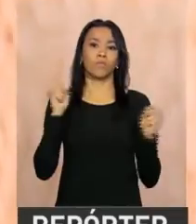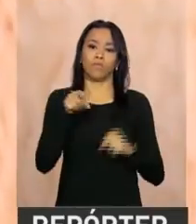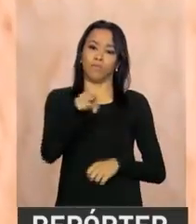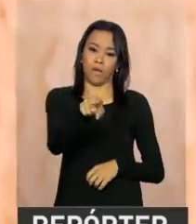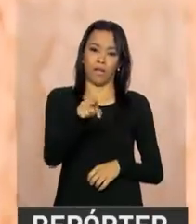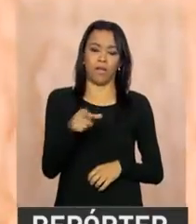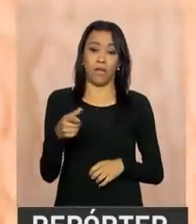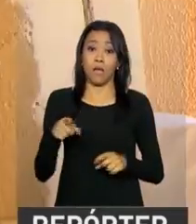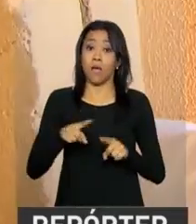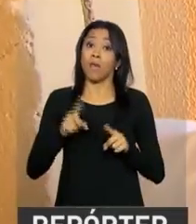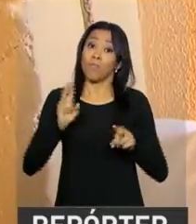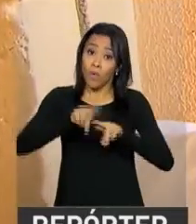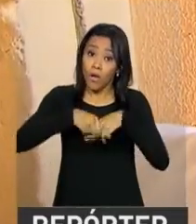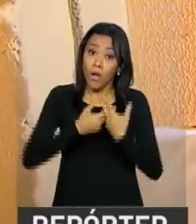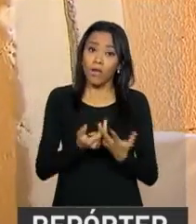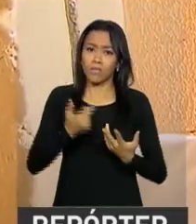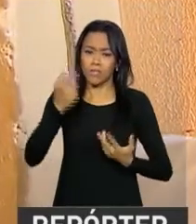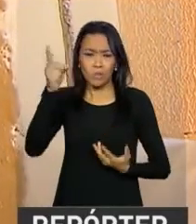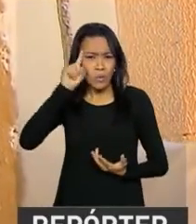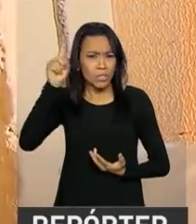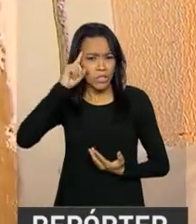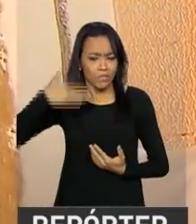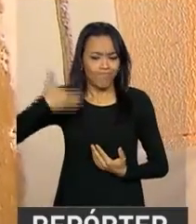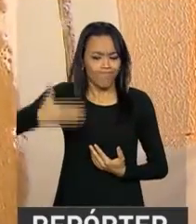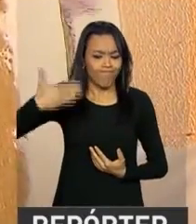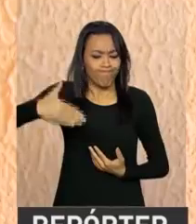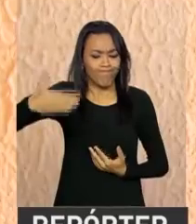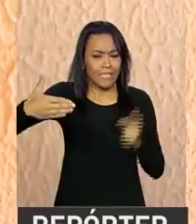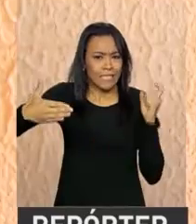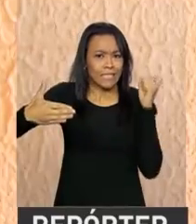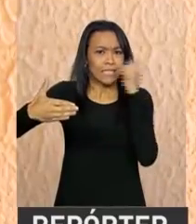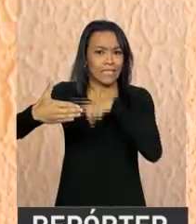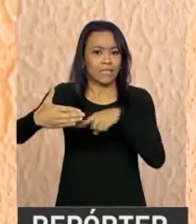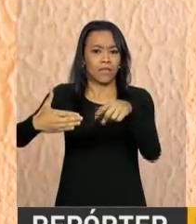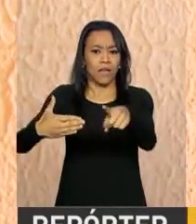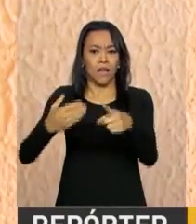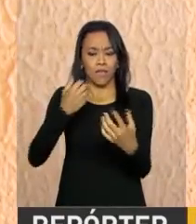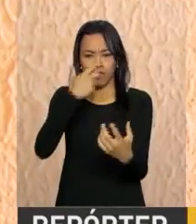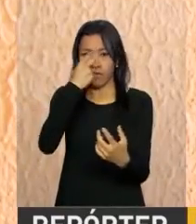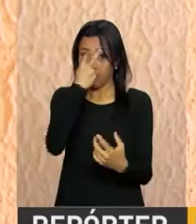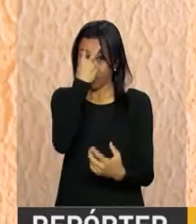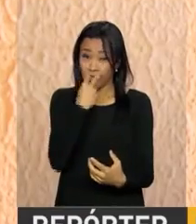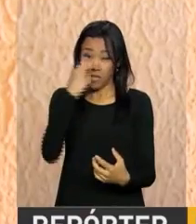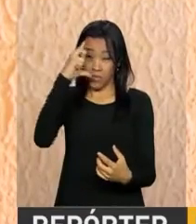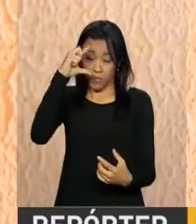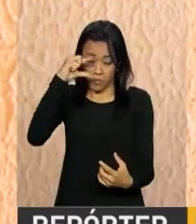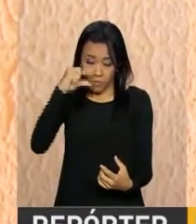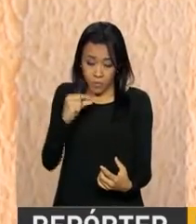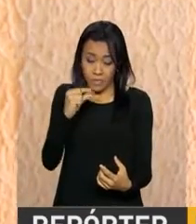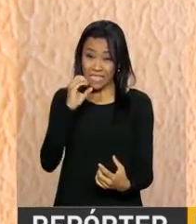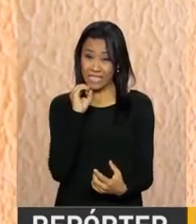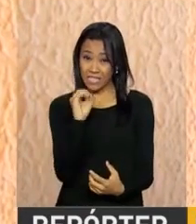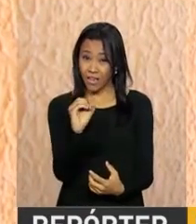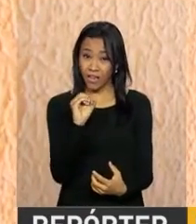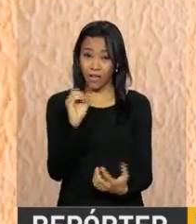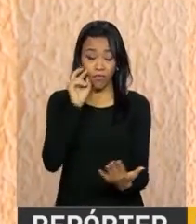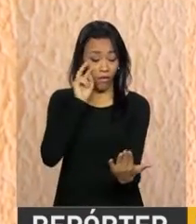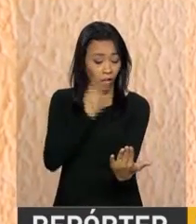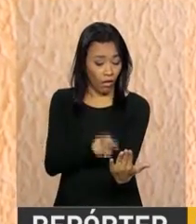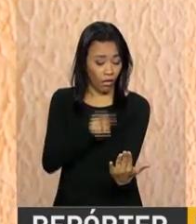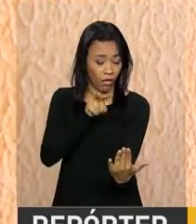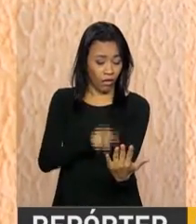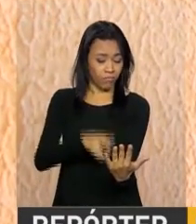mas as dificuldades no dia a dia e iam além da revisão é quase zero não tinha